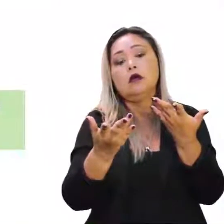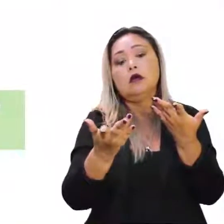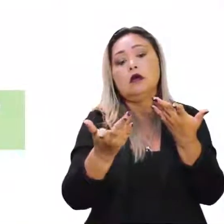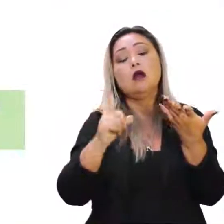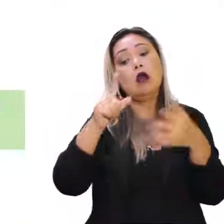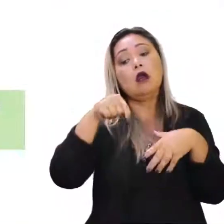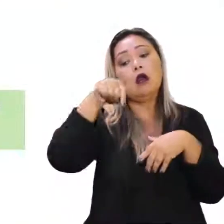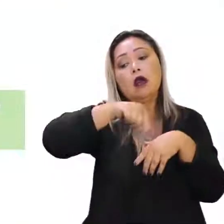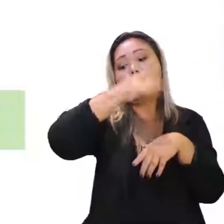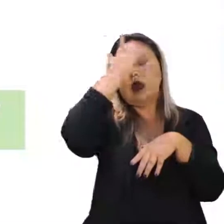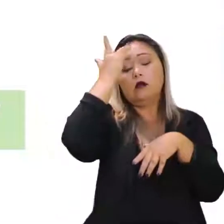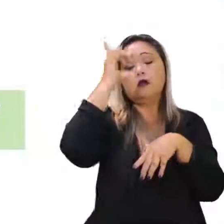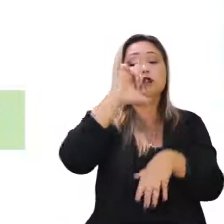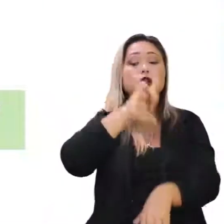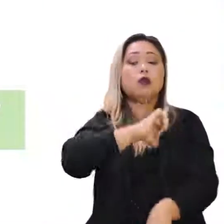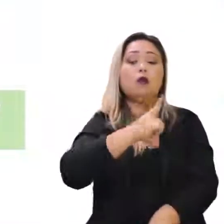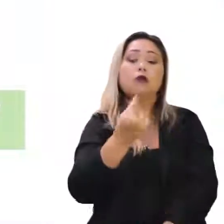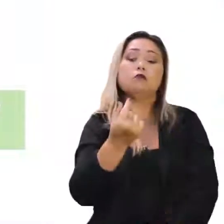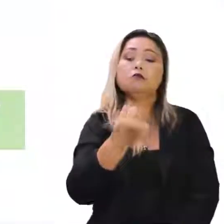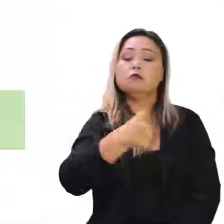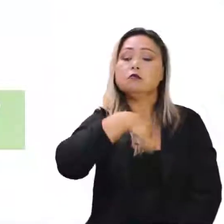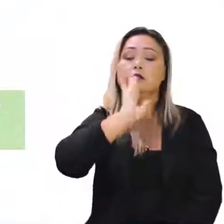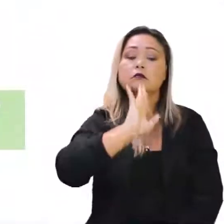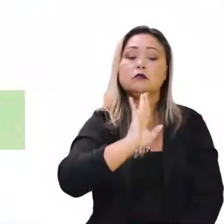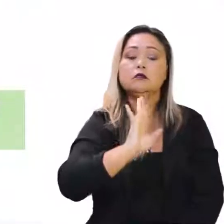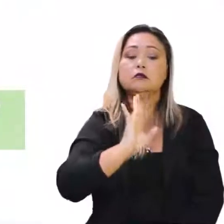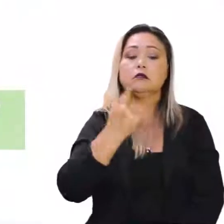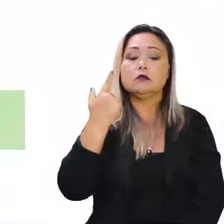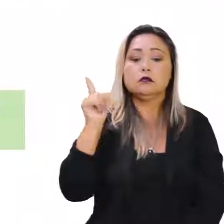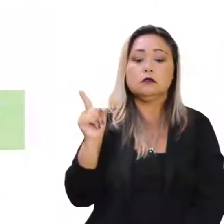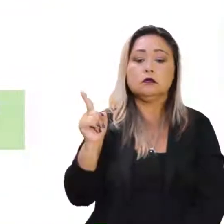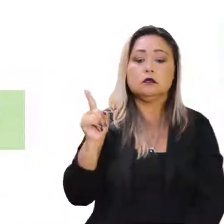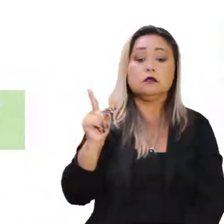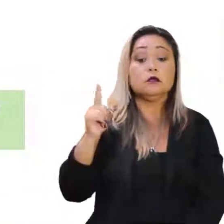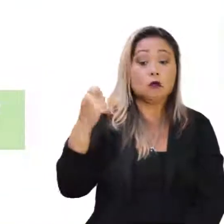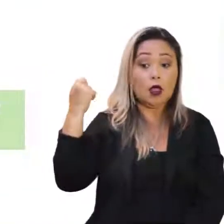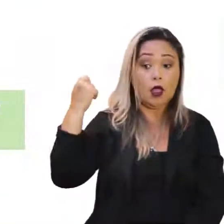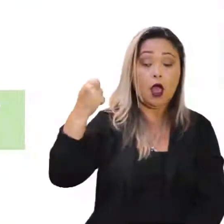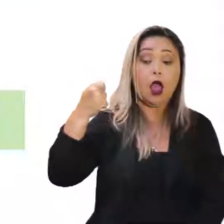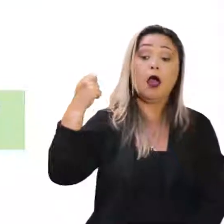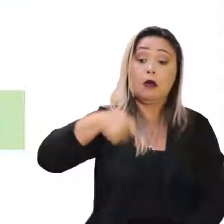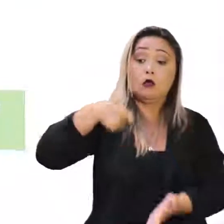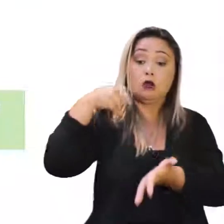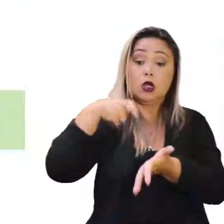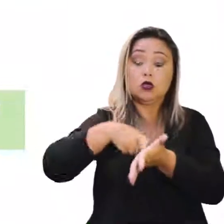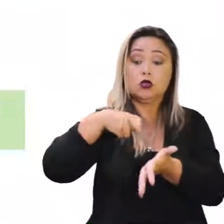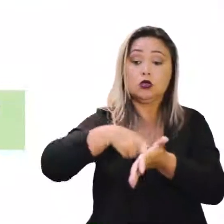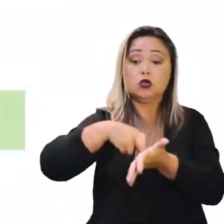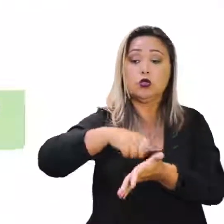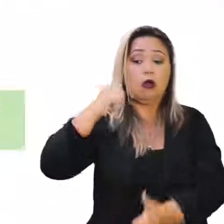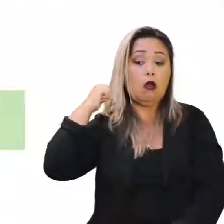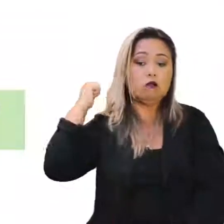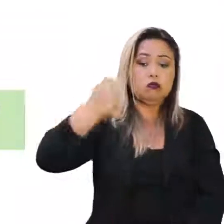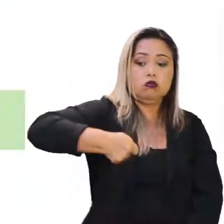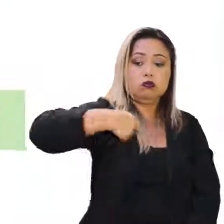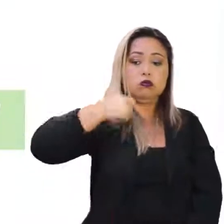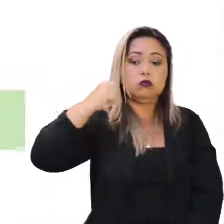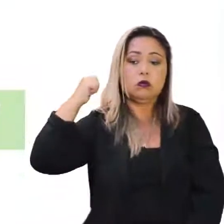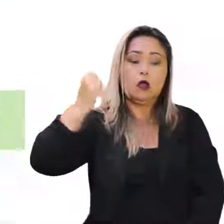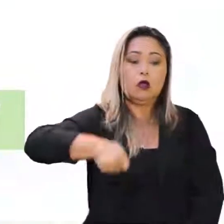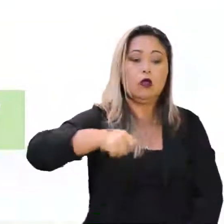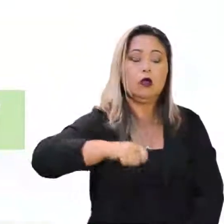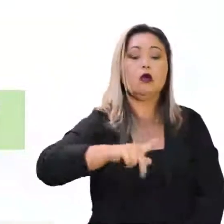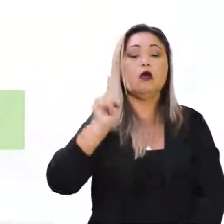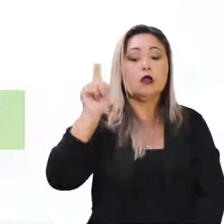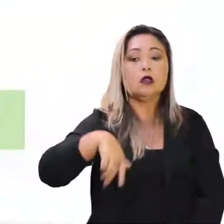quem tinha mais condição financeira, né? Ali nós observamos a aplicação do castigo de açoite, também